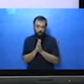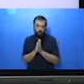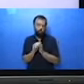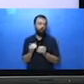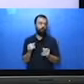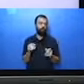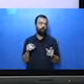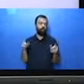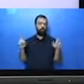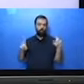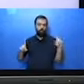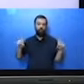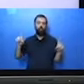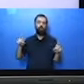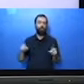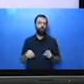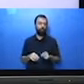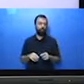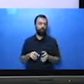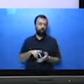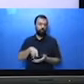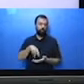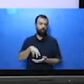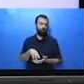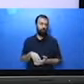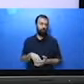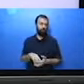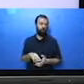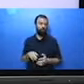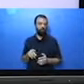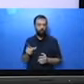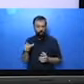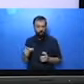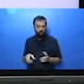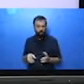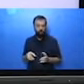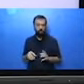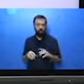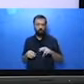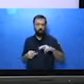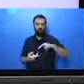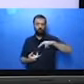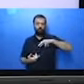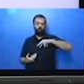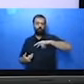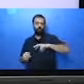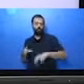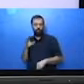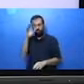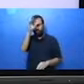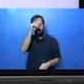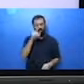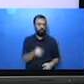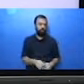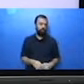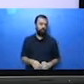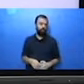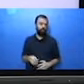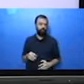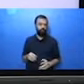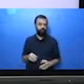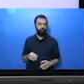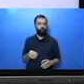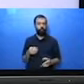alguém dançava, alguém conheceu a sua própria sombra. E as pessoas começaram a pensar de